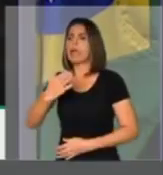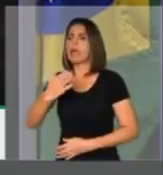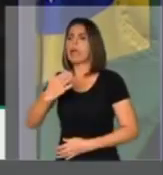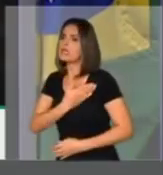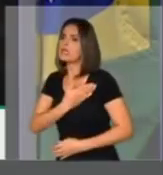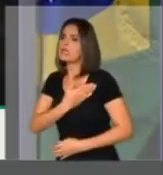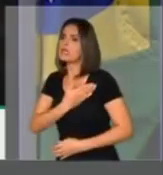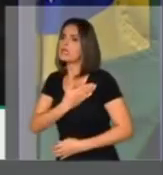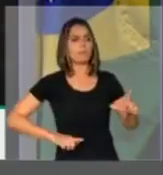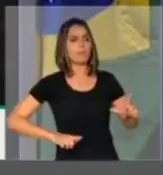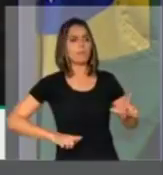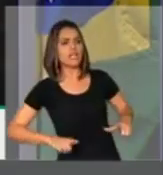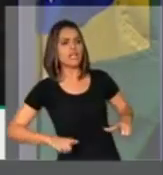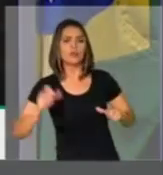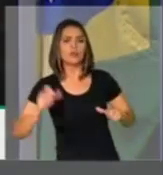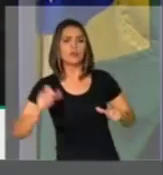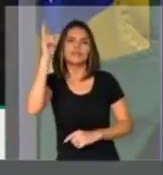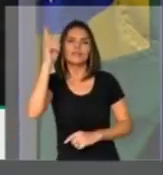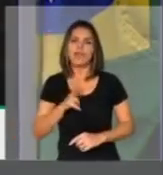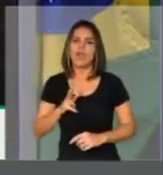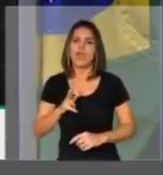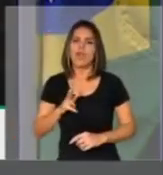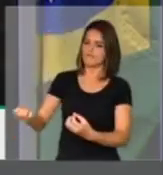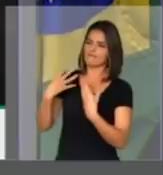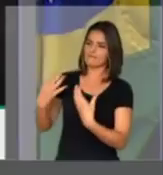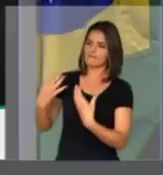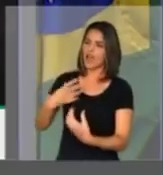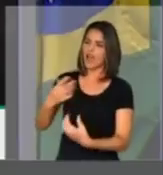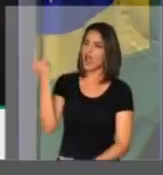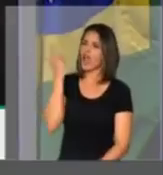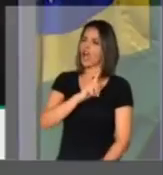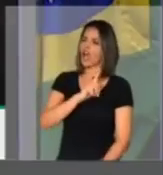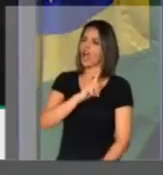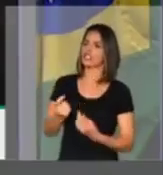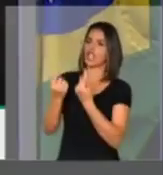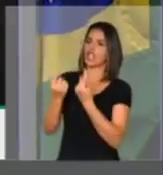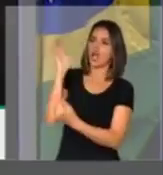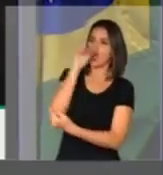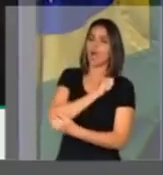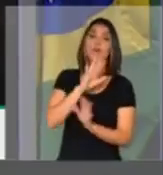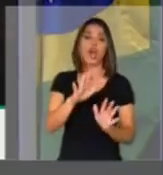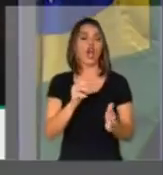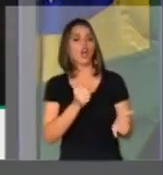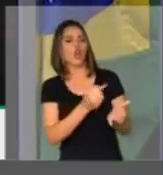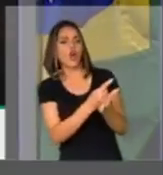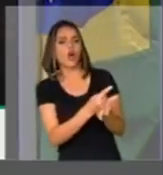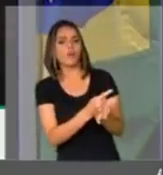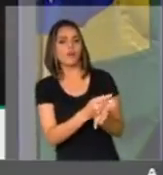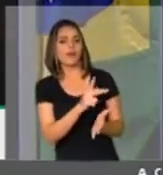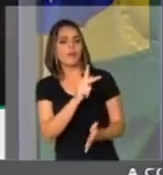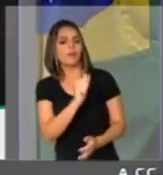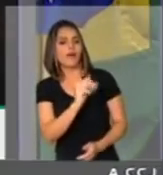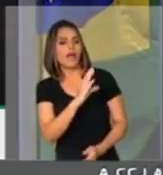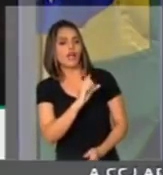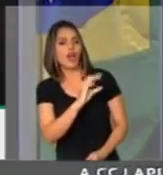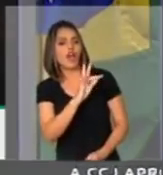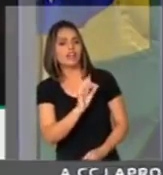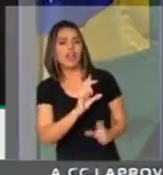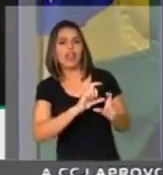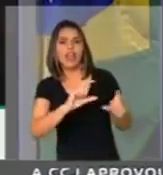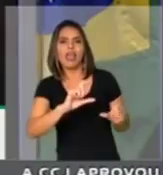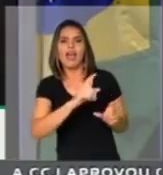que seja esperto que vai te ensinar a ganhar dinheiro muito rápido, né? Bom, basta você comprar esse pacotinho aqui de mim e aí você